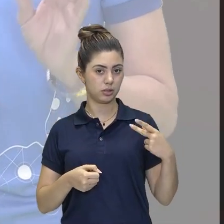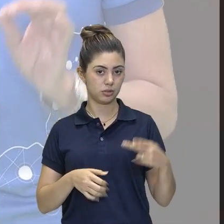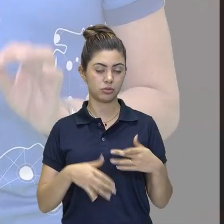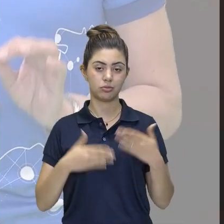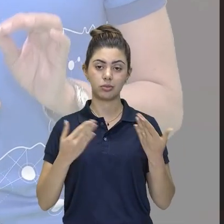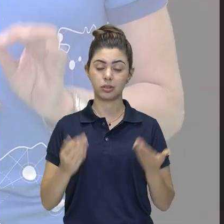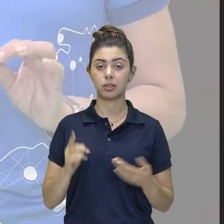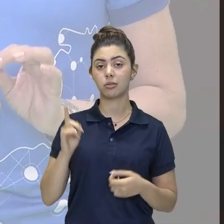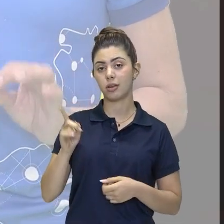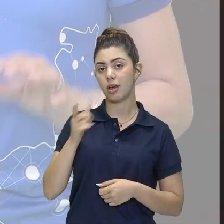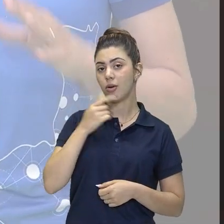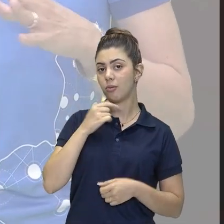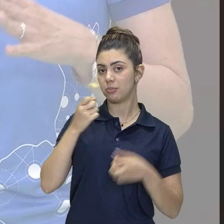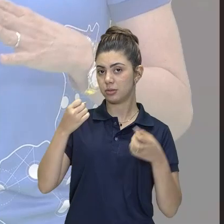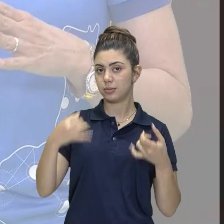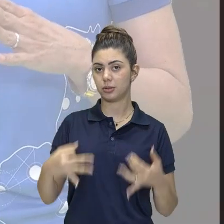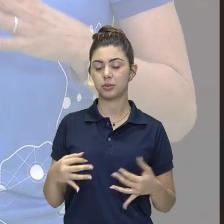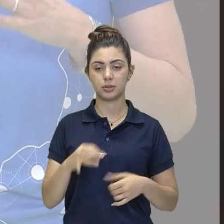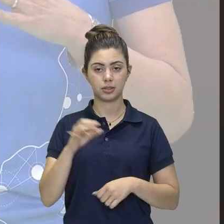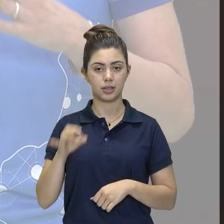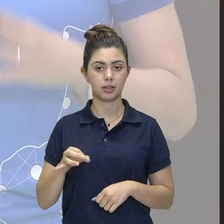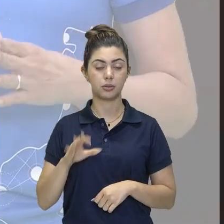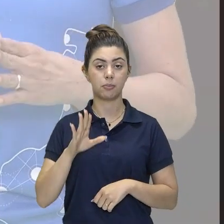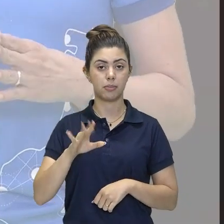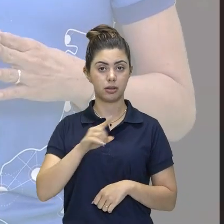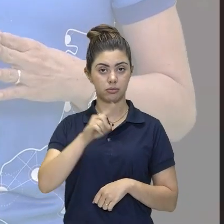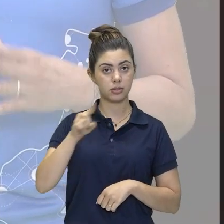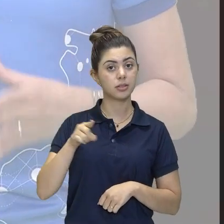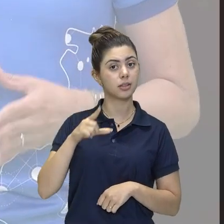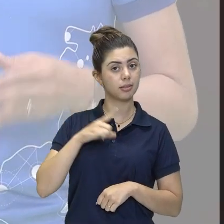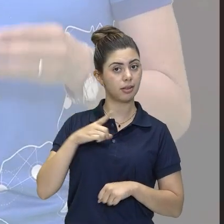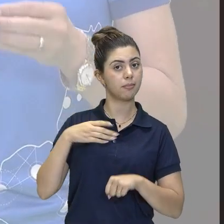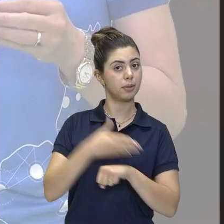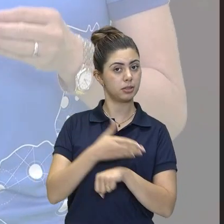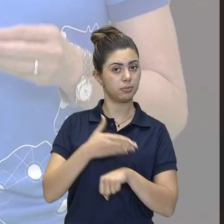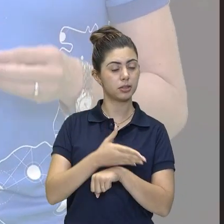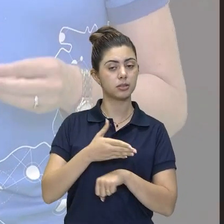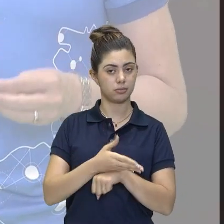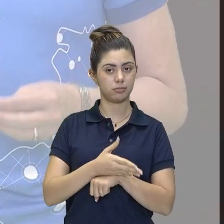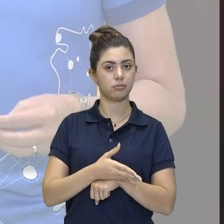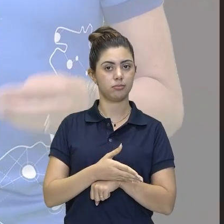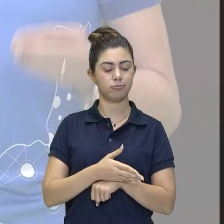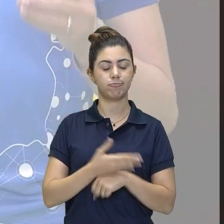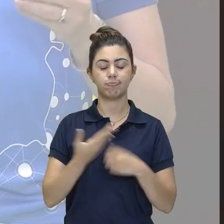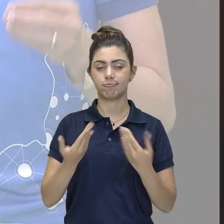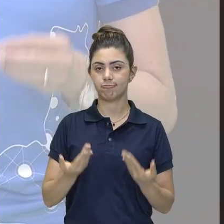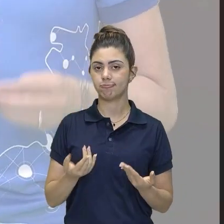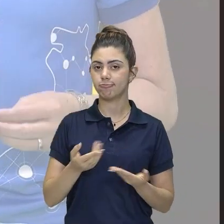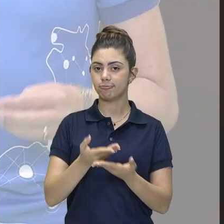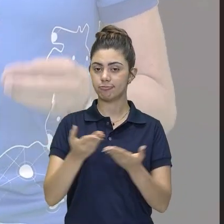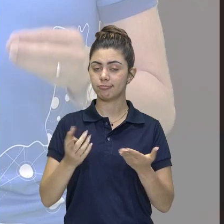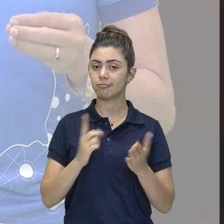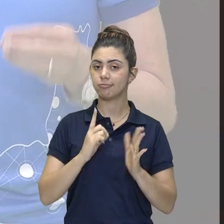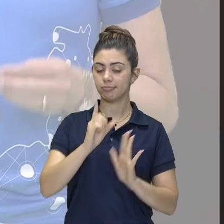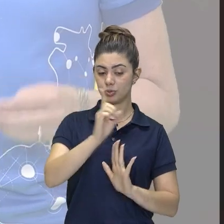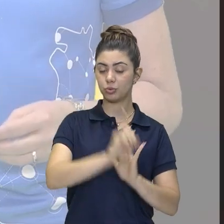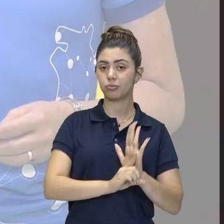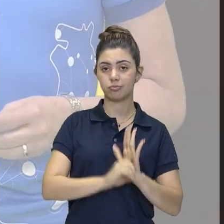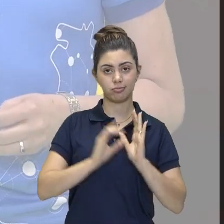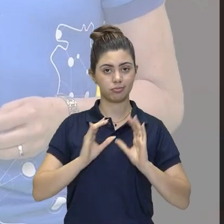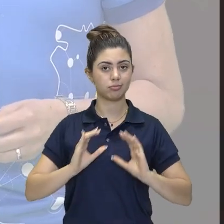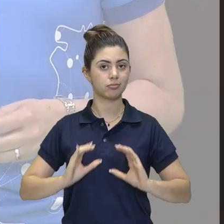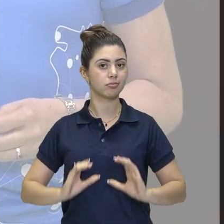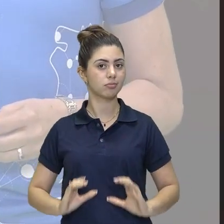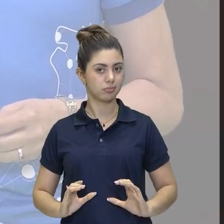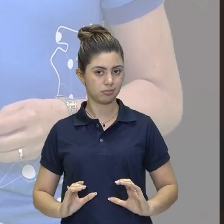acordo com Giacomo Sami. Mas você está participando, está exercendo um direito de